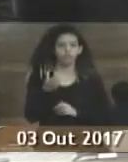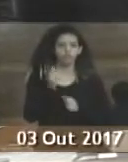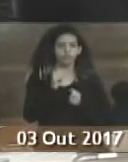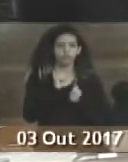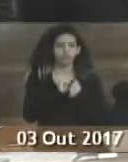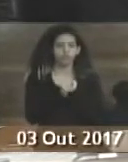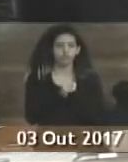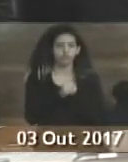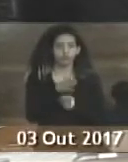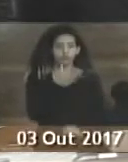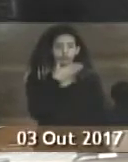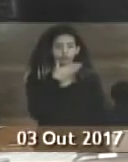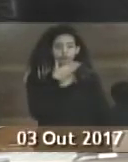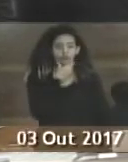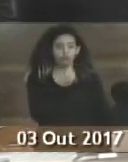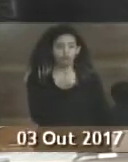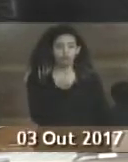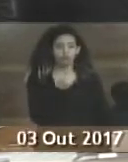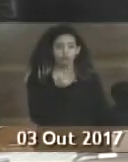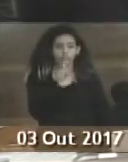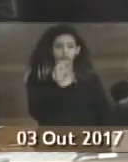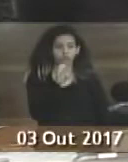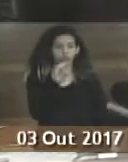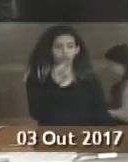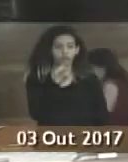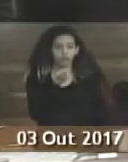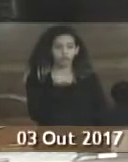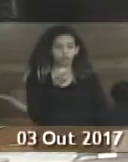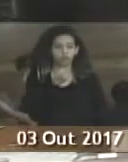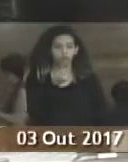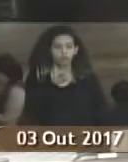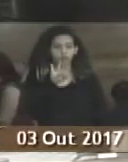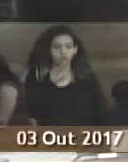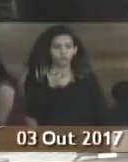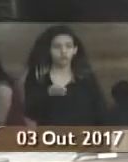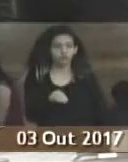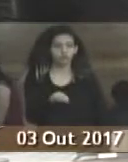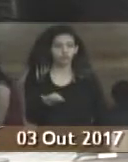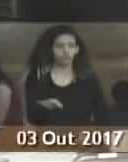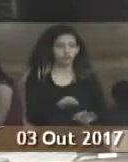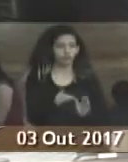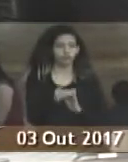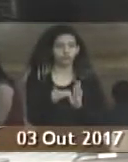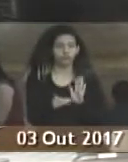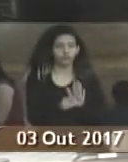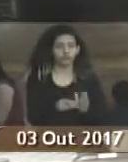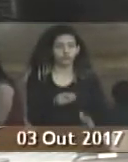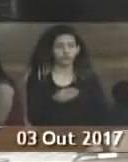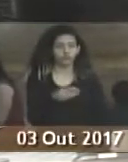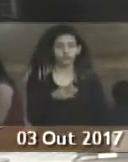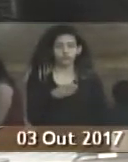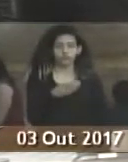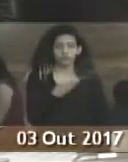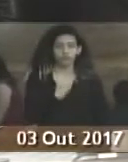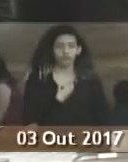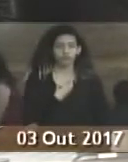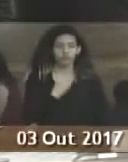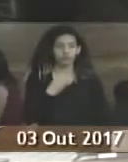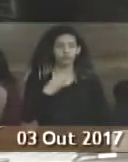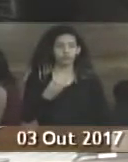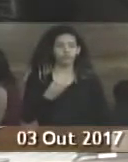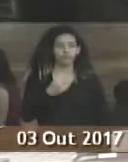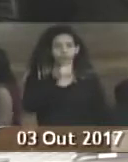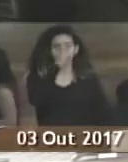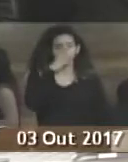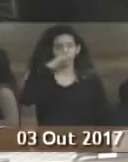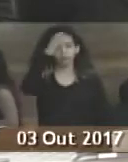esportivo a Ayrton José Coelho de Brito ao ilustríssimo senhor Benedito Gabriel da Silva. Projeto de decreto legislativo número 35/17, concedendo a medalha do mérito